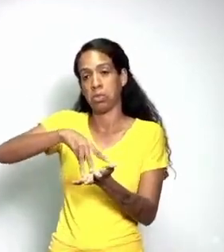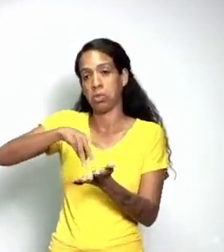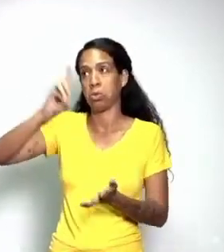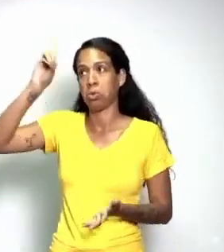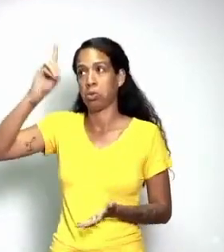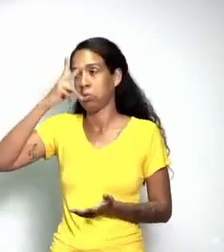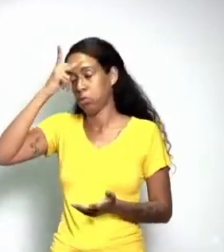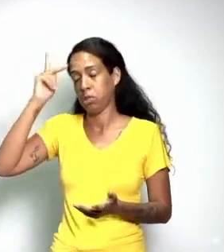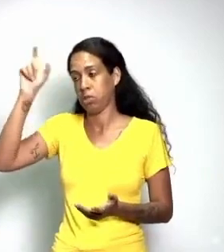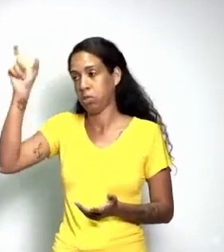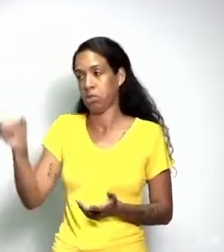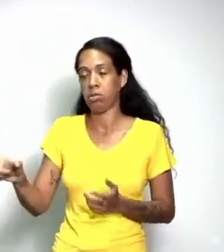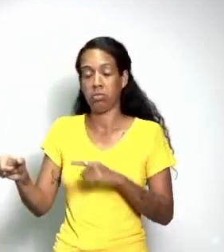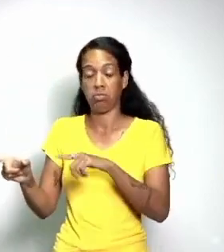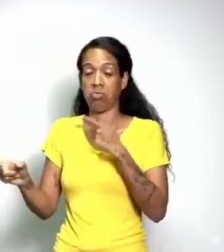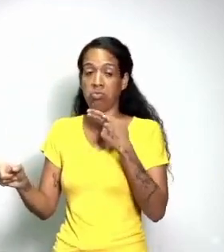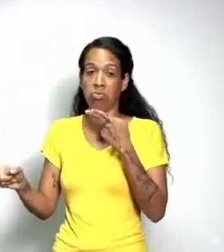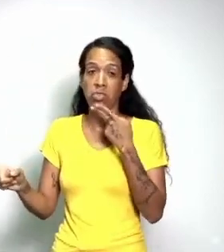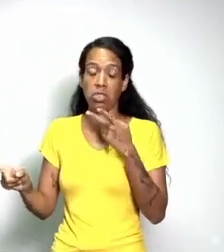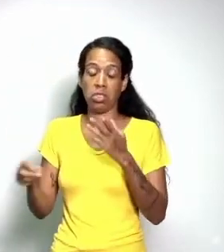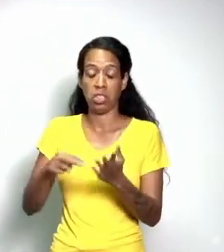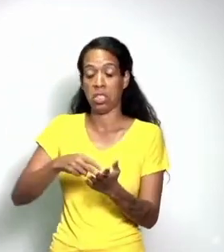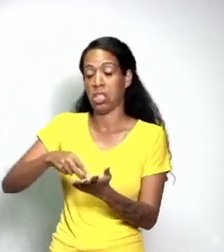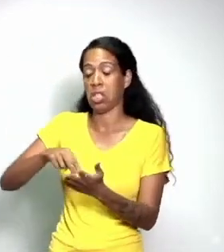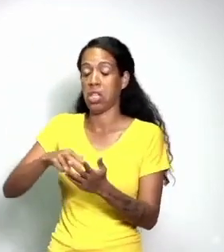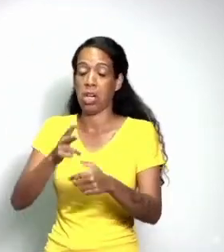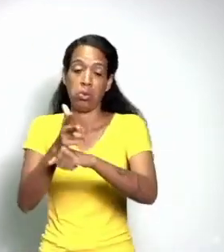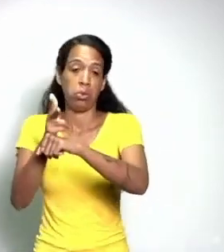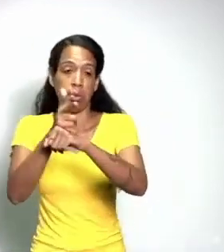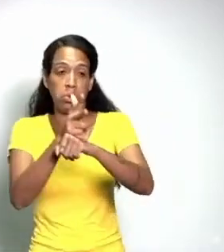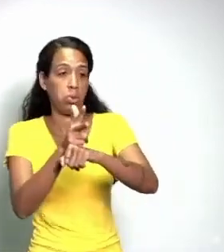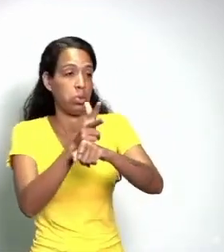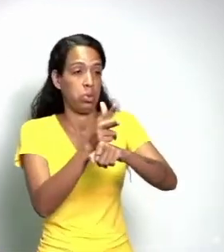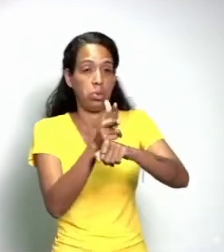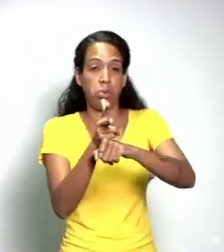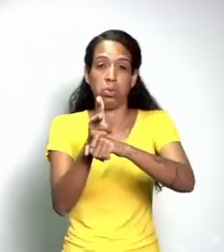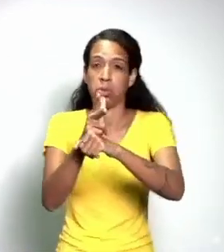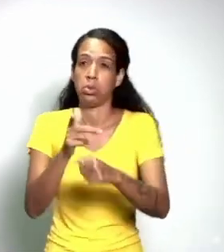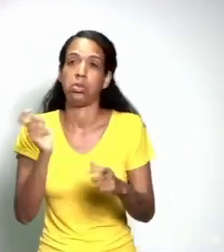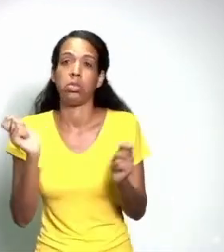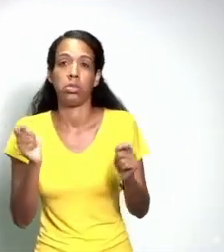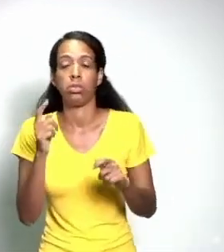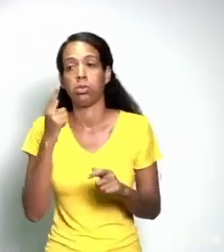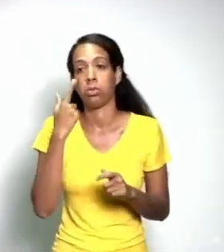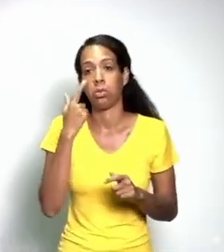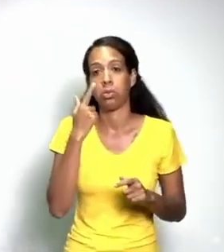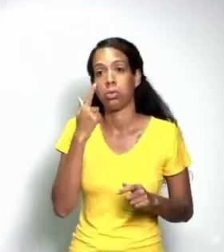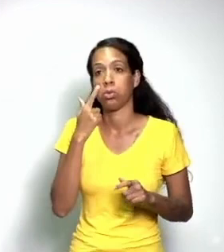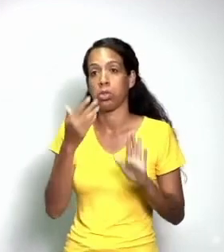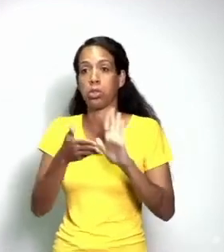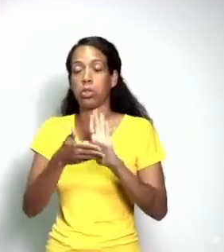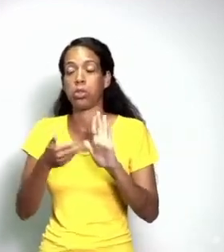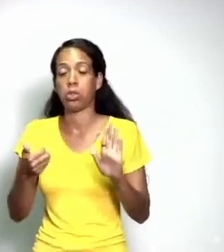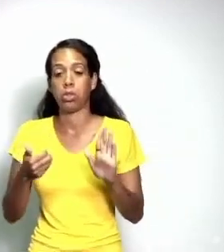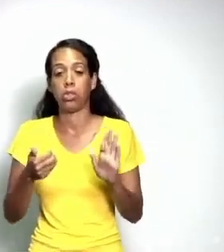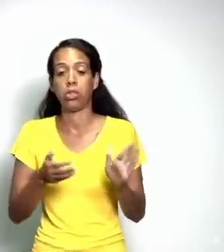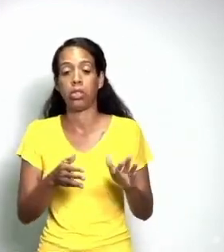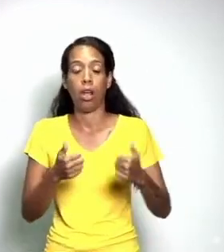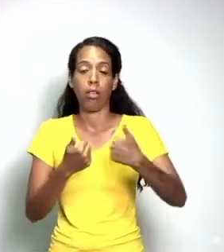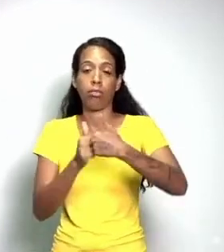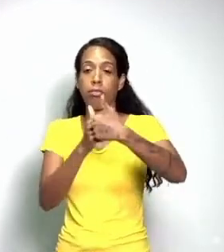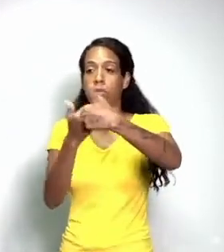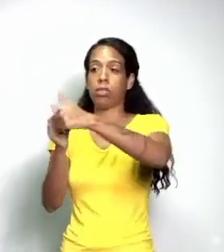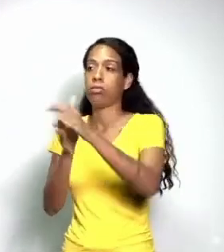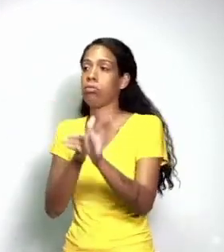diretor sair caminhando com a câmera, e aí tem a possibilidade de a gente tirar rapidamente ele seguindo